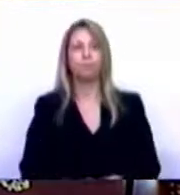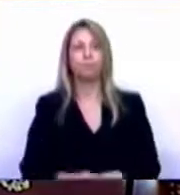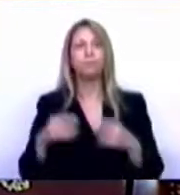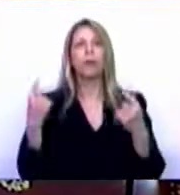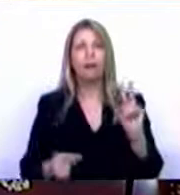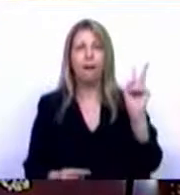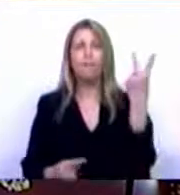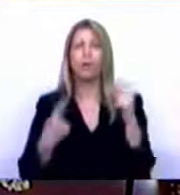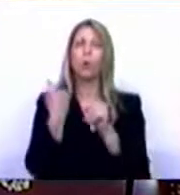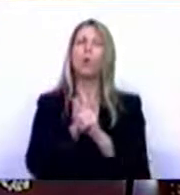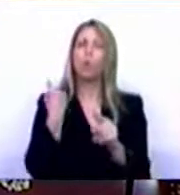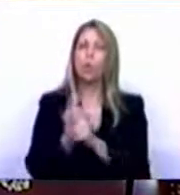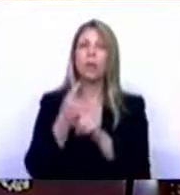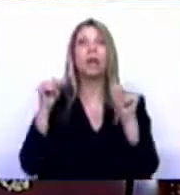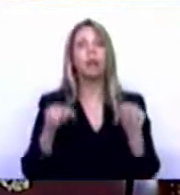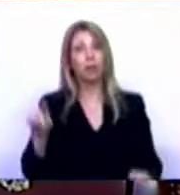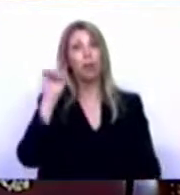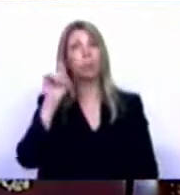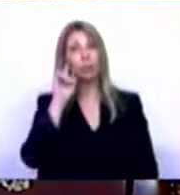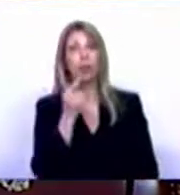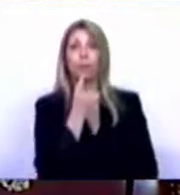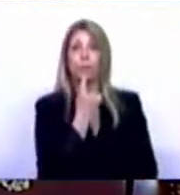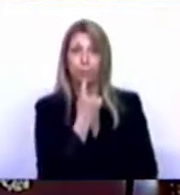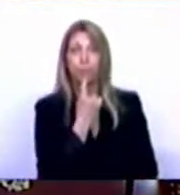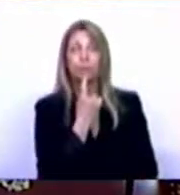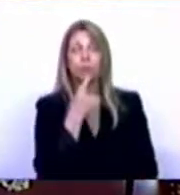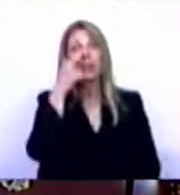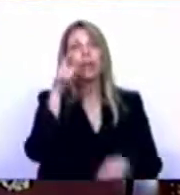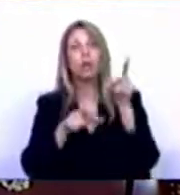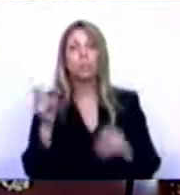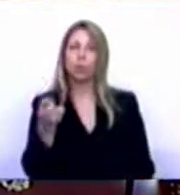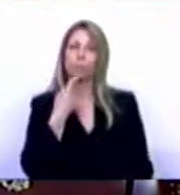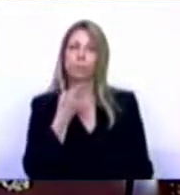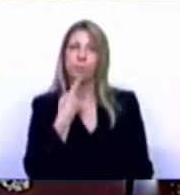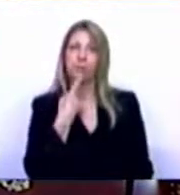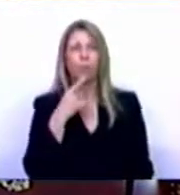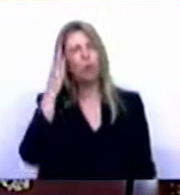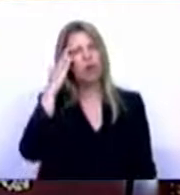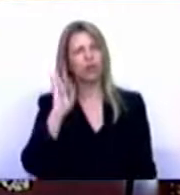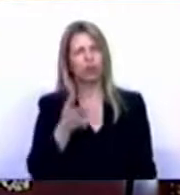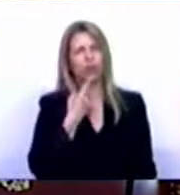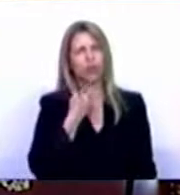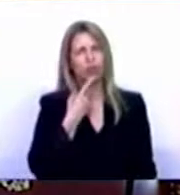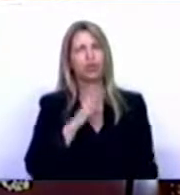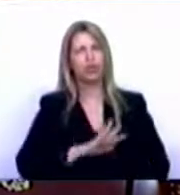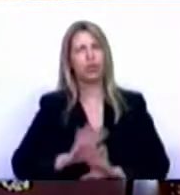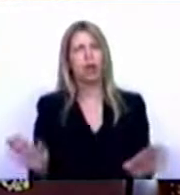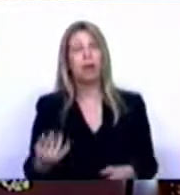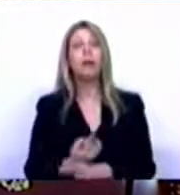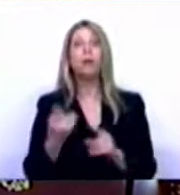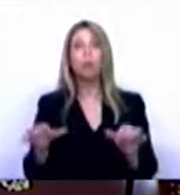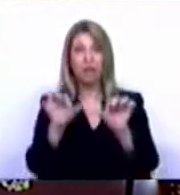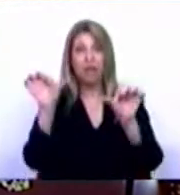duas coisas aqui que é muito importante que as pessoas entendam, e eu julgo que já terão entendido por todas as